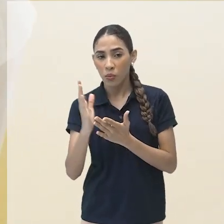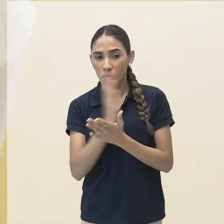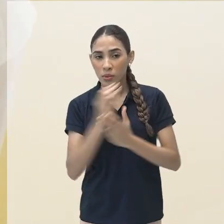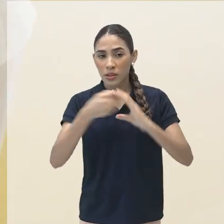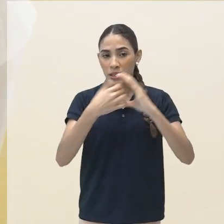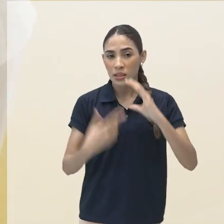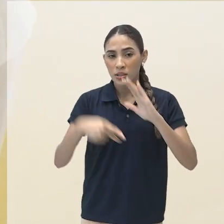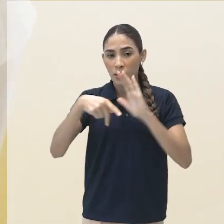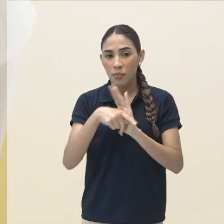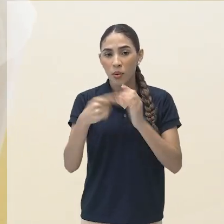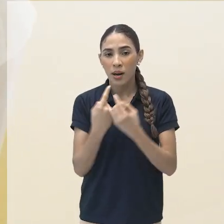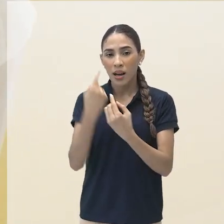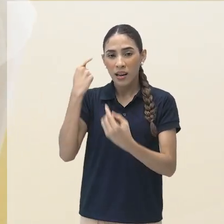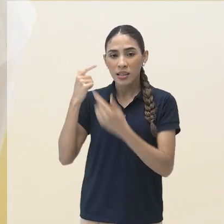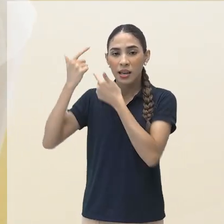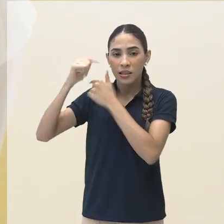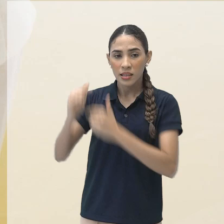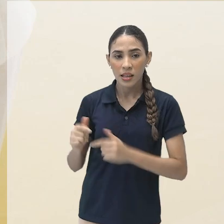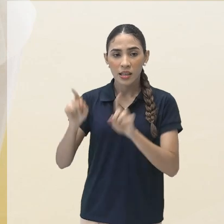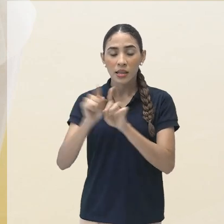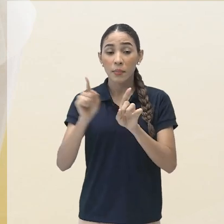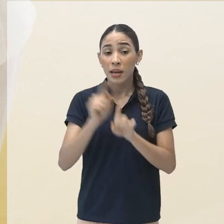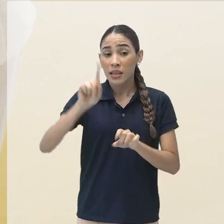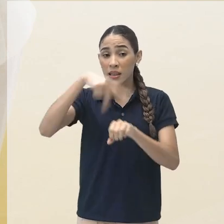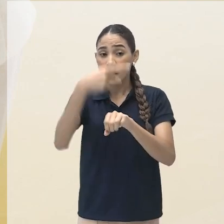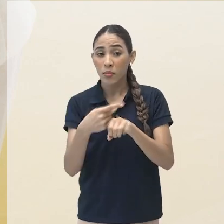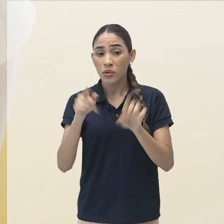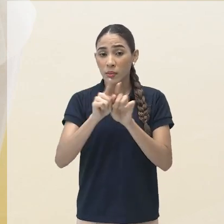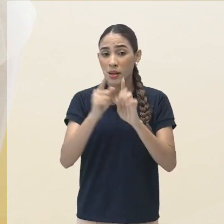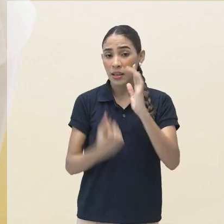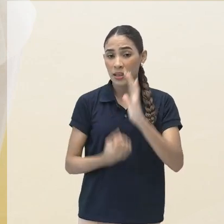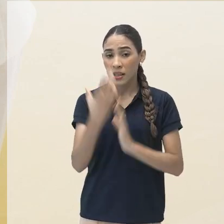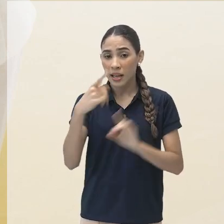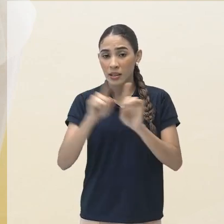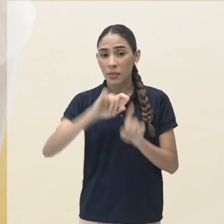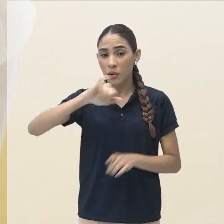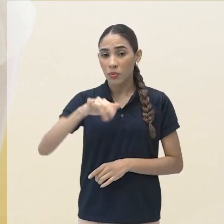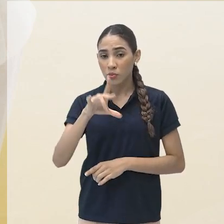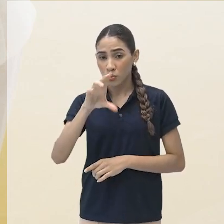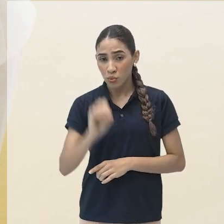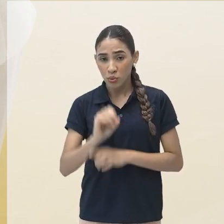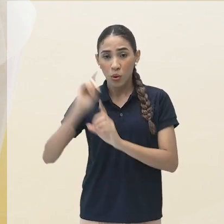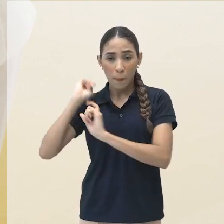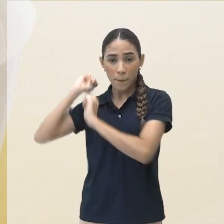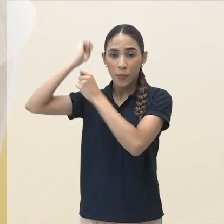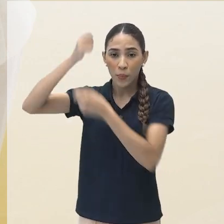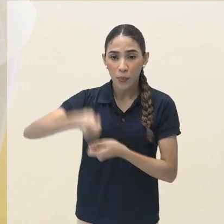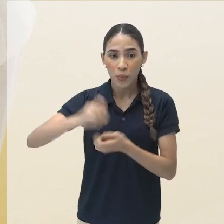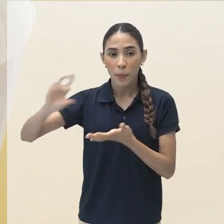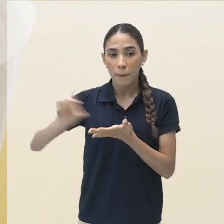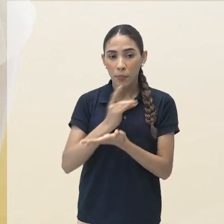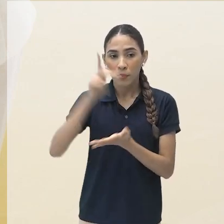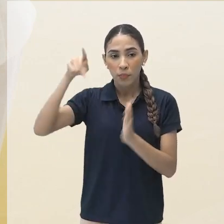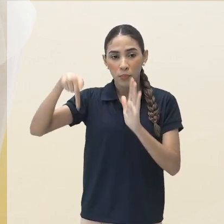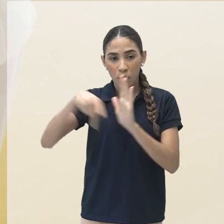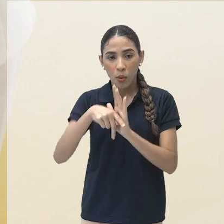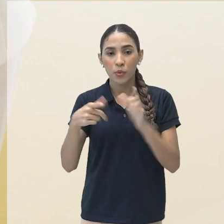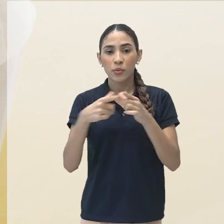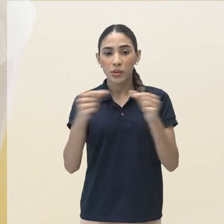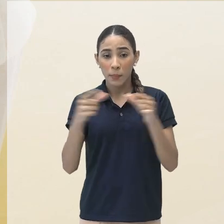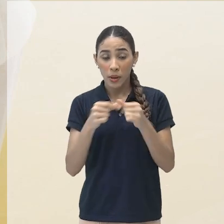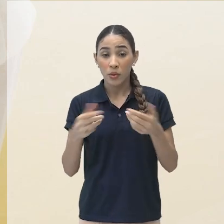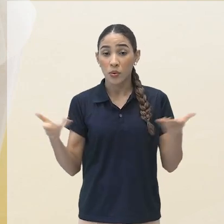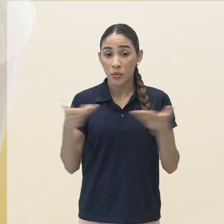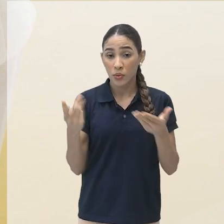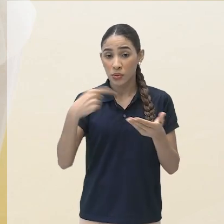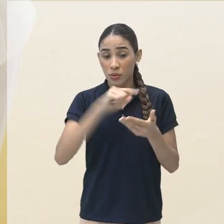artes marciais ancestrais e pouco depois de ser criado, o Judô foi oficializado no Japão. E